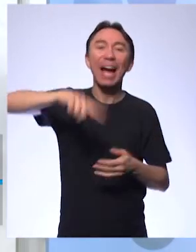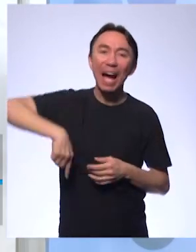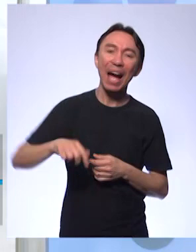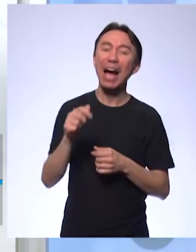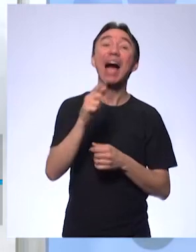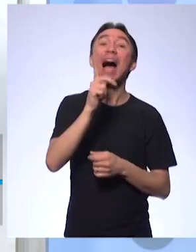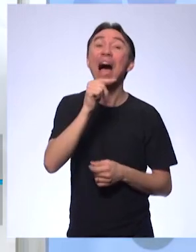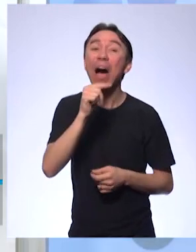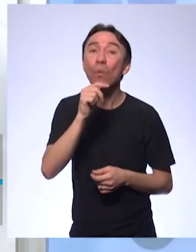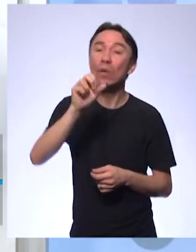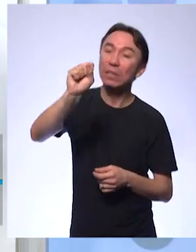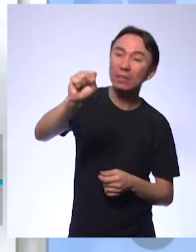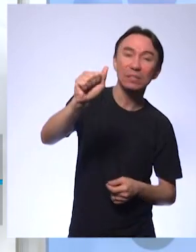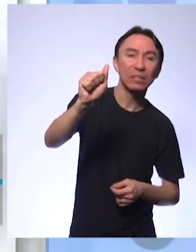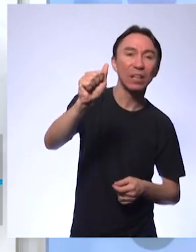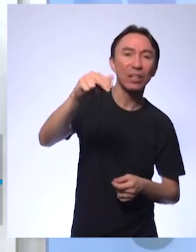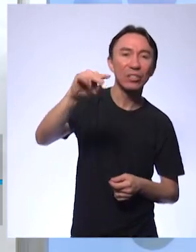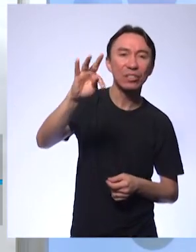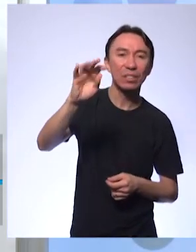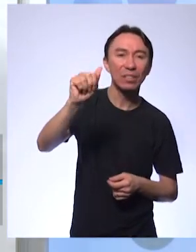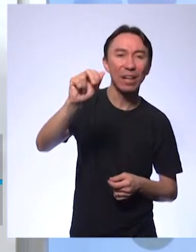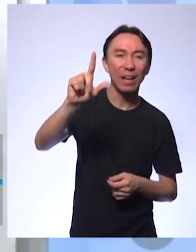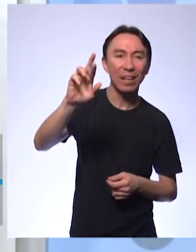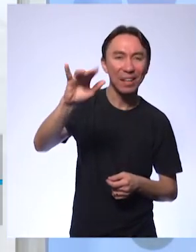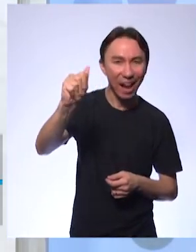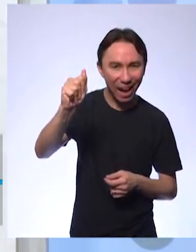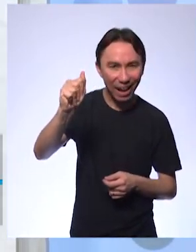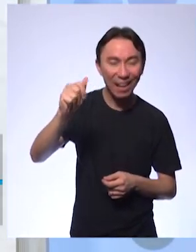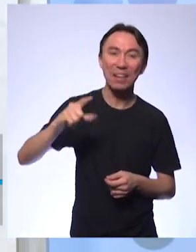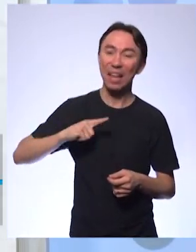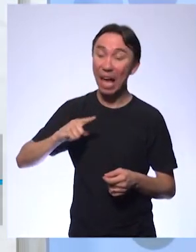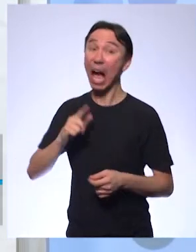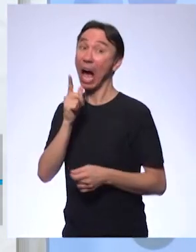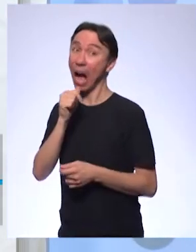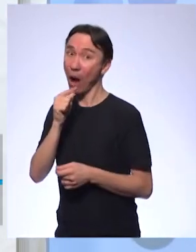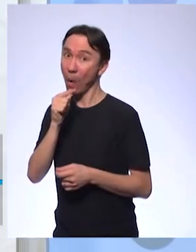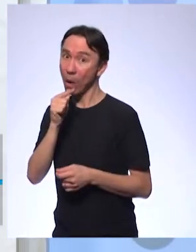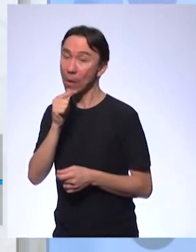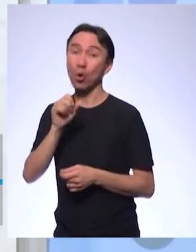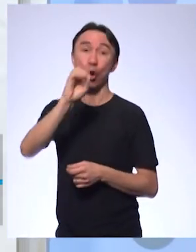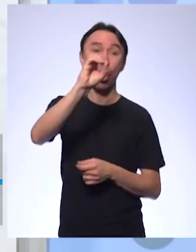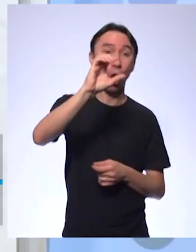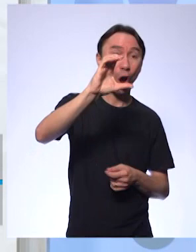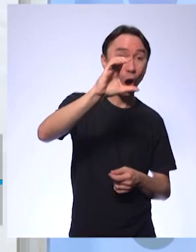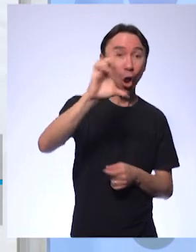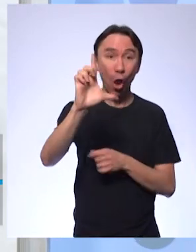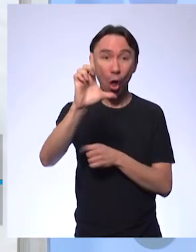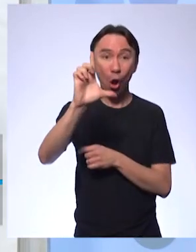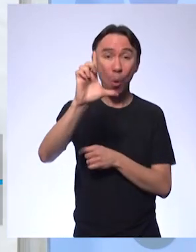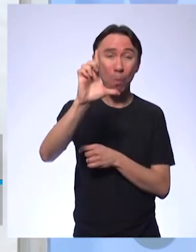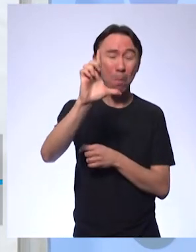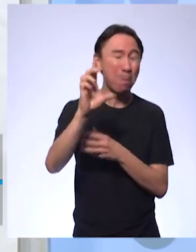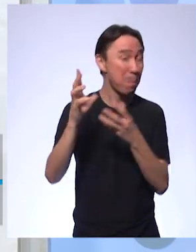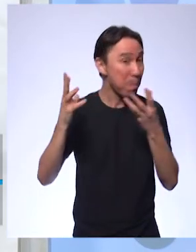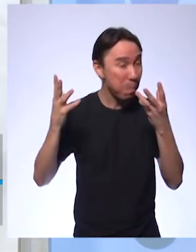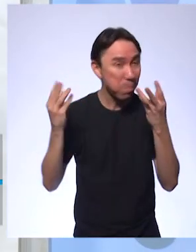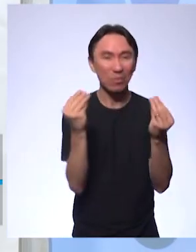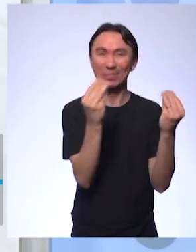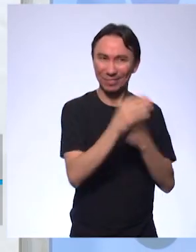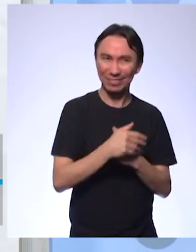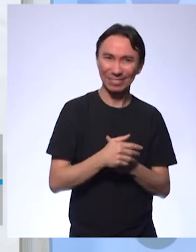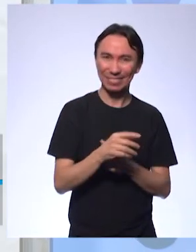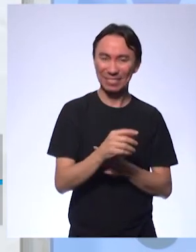composta basicamente de água e cloro. Só tem um probleminha dessas duas substâncias. Uma é líquida, a